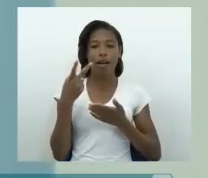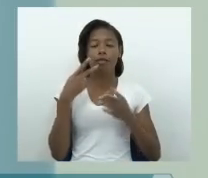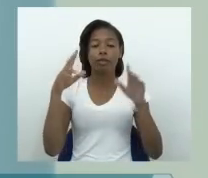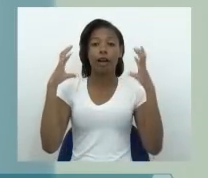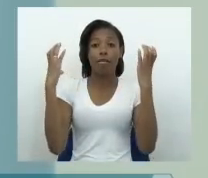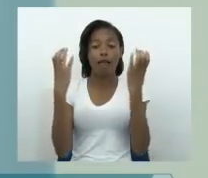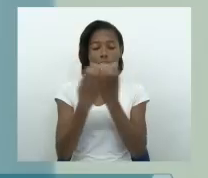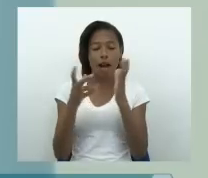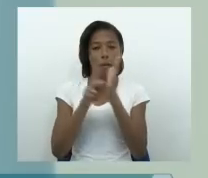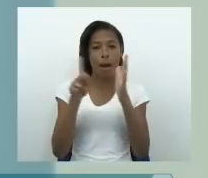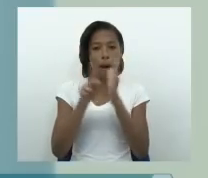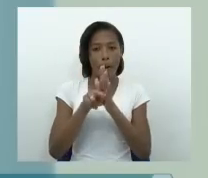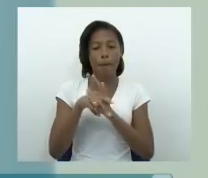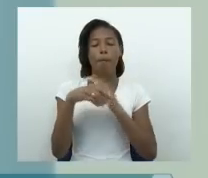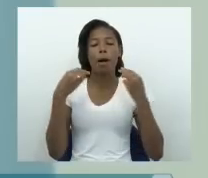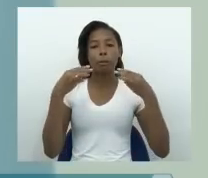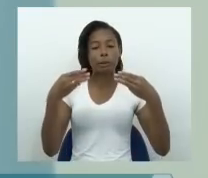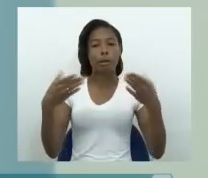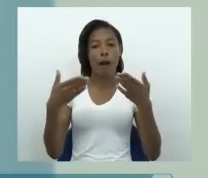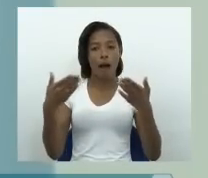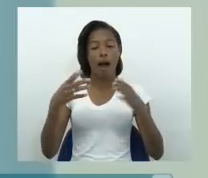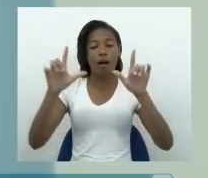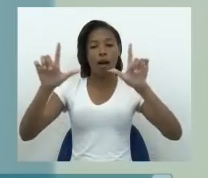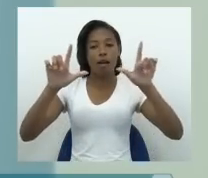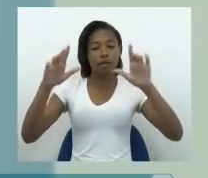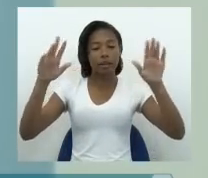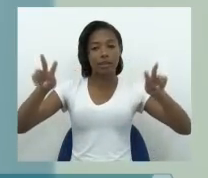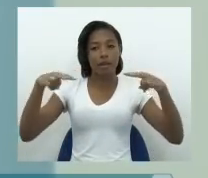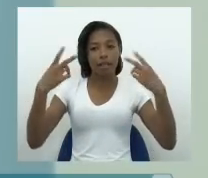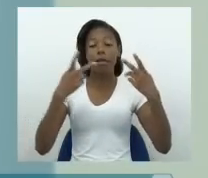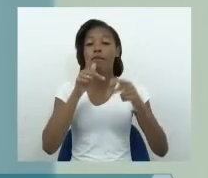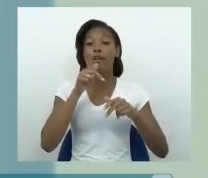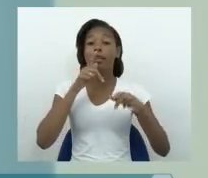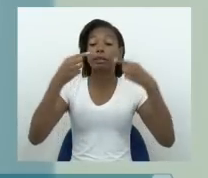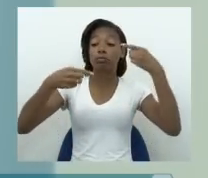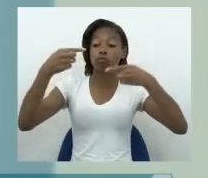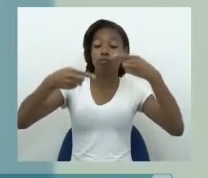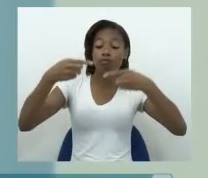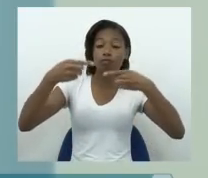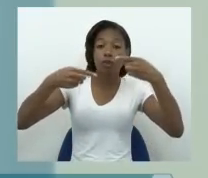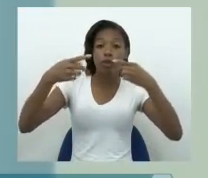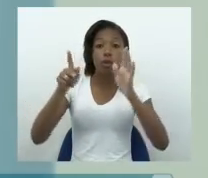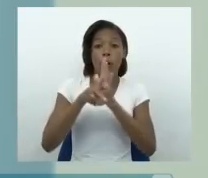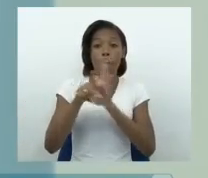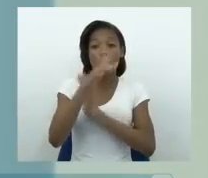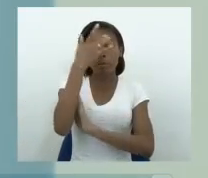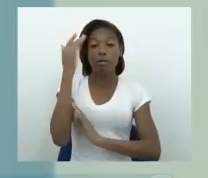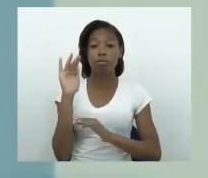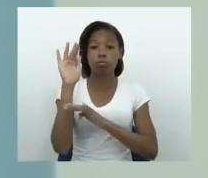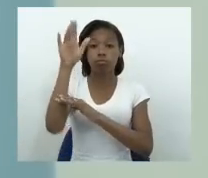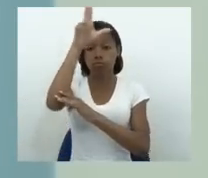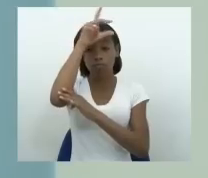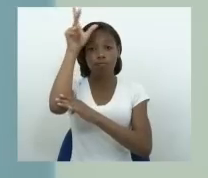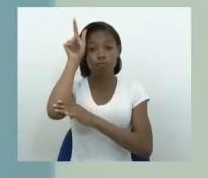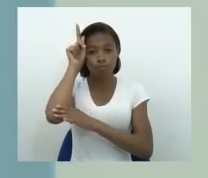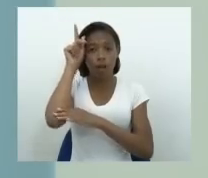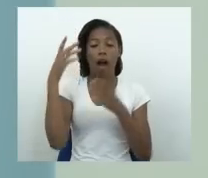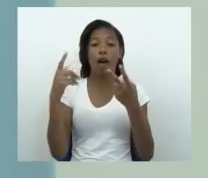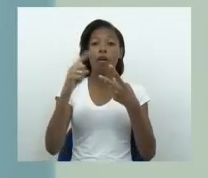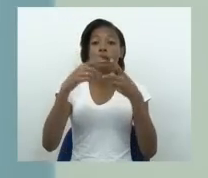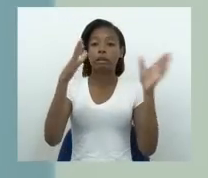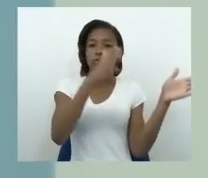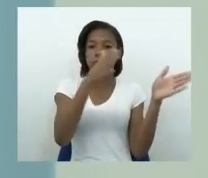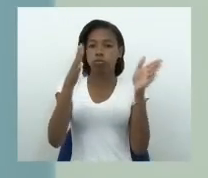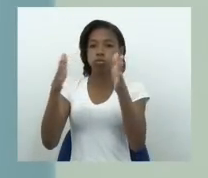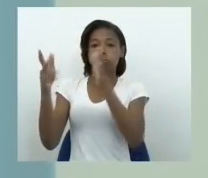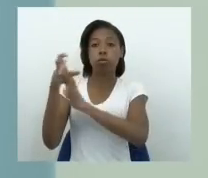Câmara Municipal e hoje a TV Câmara realiza um debate entre os candidatos a prefeito. Esse debate está dividido em